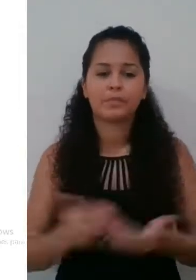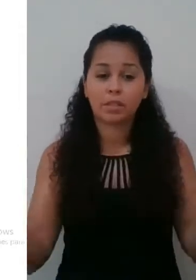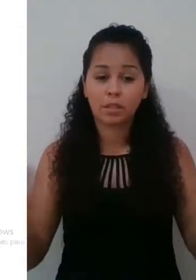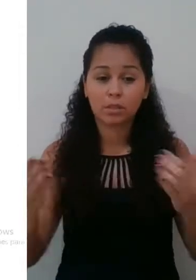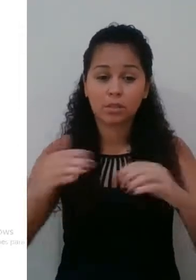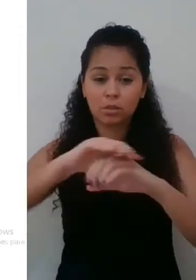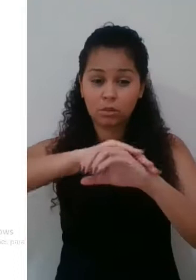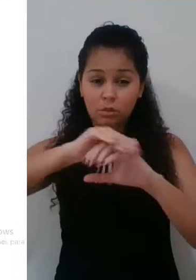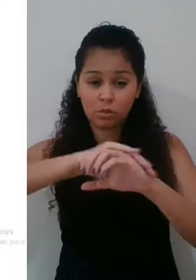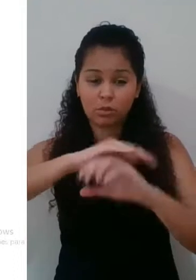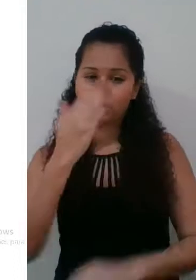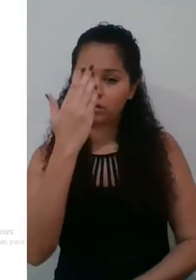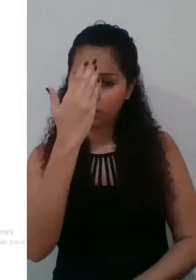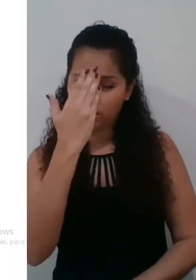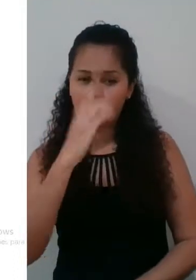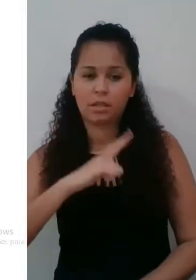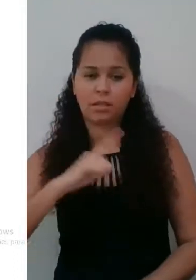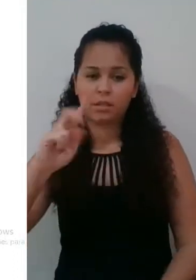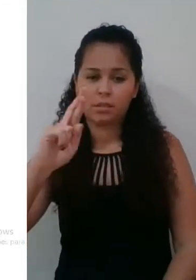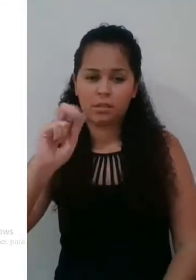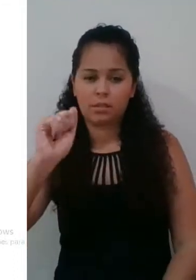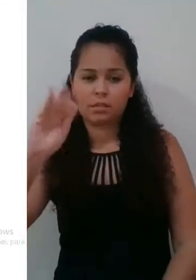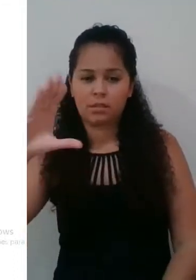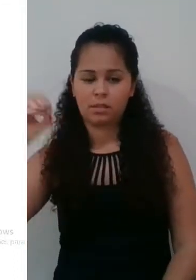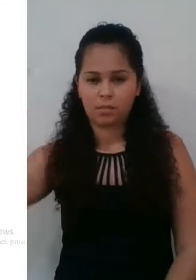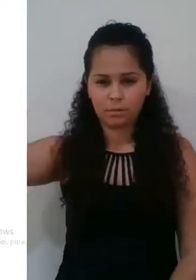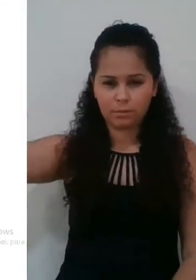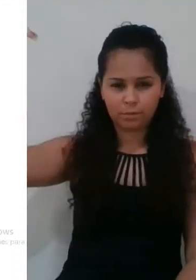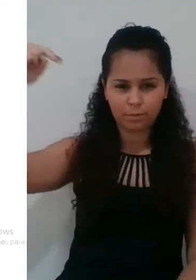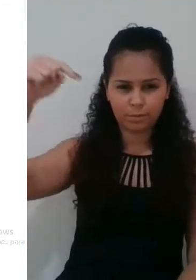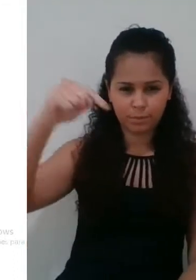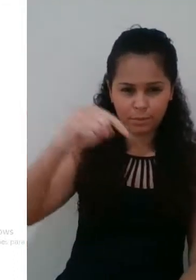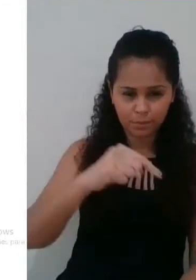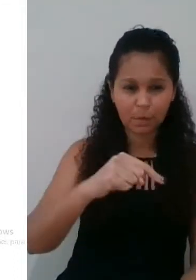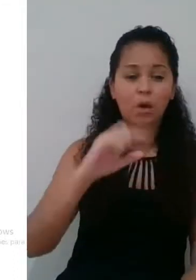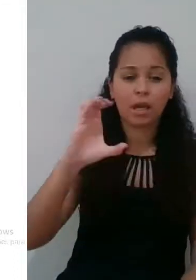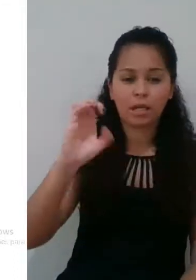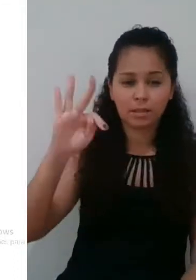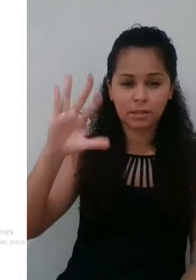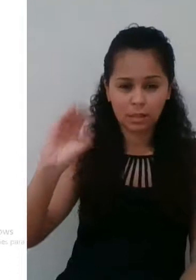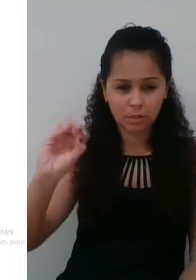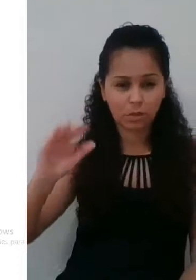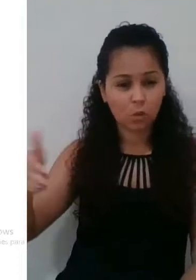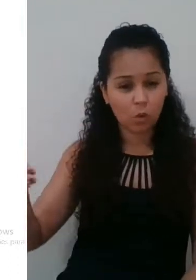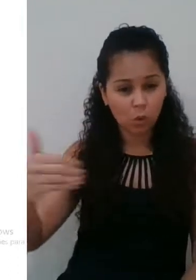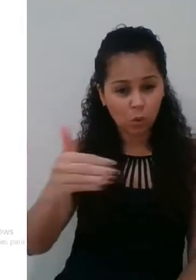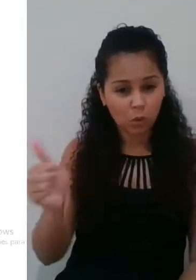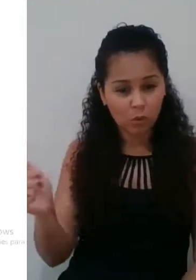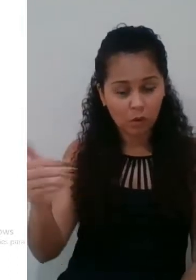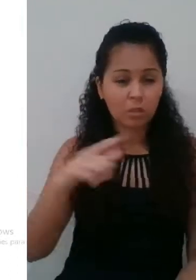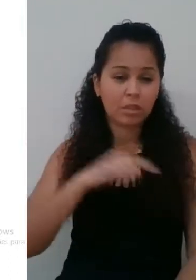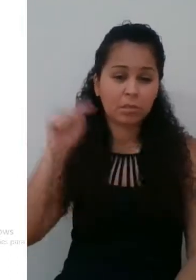o raio, quando ele incide na direção do centro de curvatura, de forma que o seu prolongamento, né,